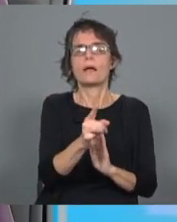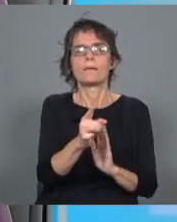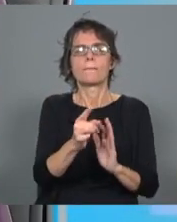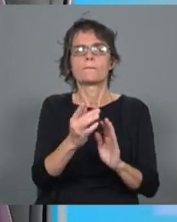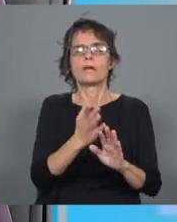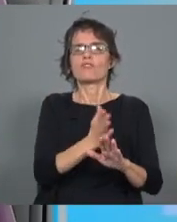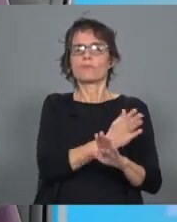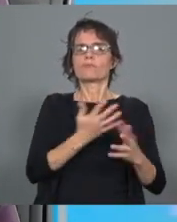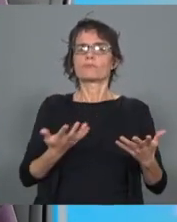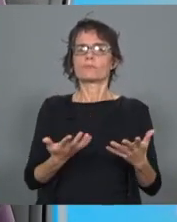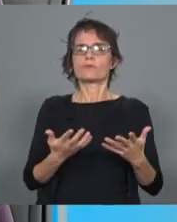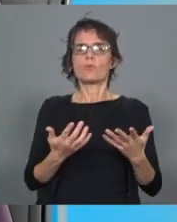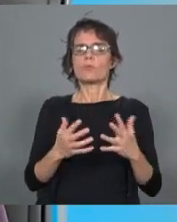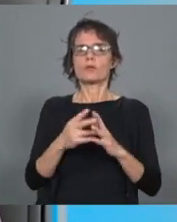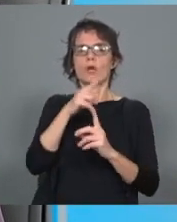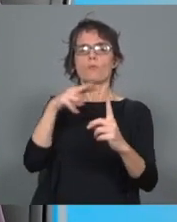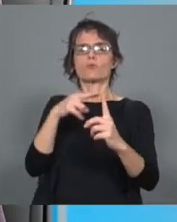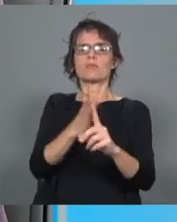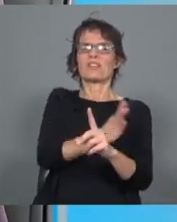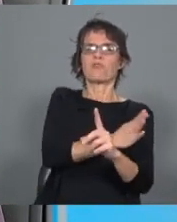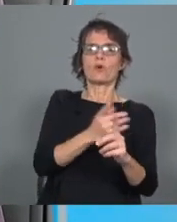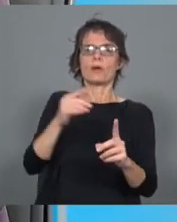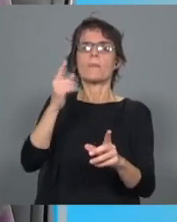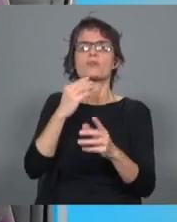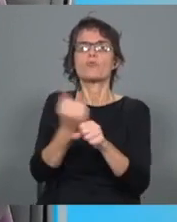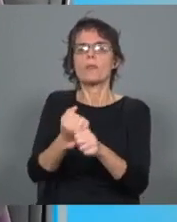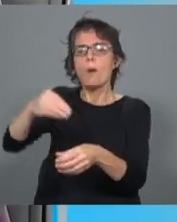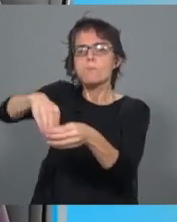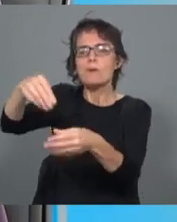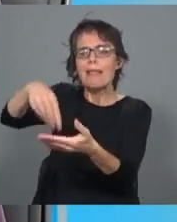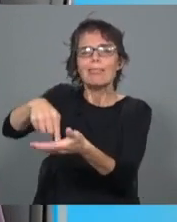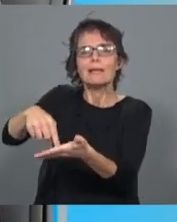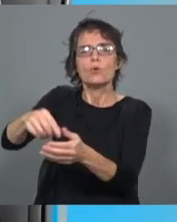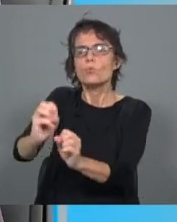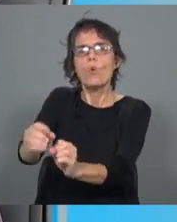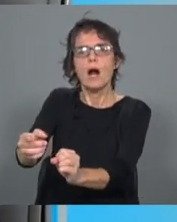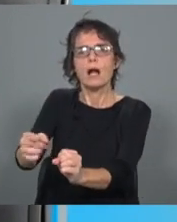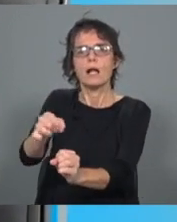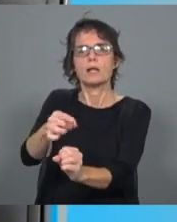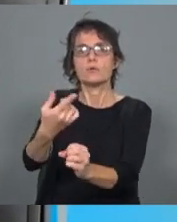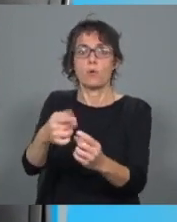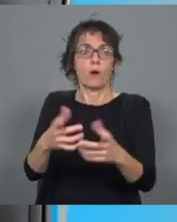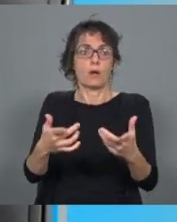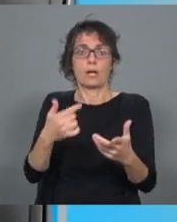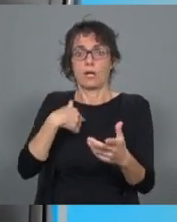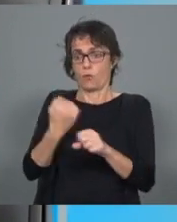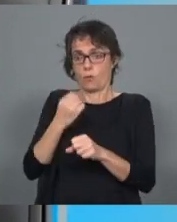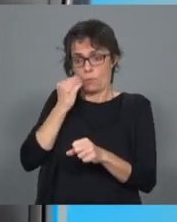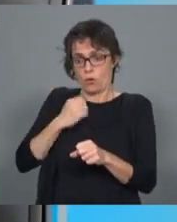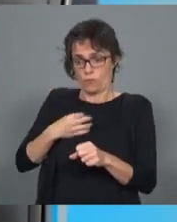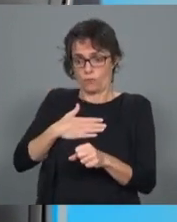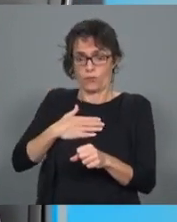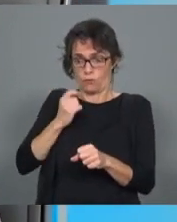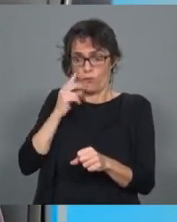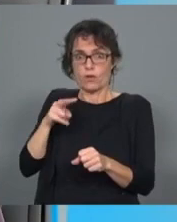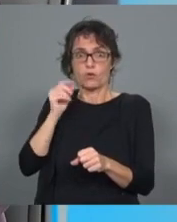distanciamento. Aliás, nós sabemos o resultado que o distanciamento teve na nossa vida. Agora imagina as políticas sociais. Quando nós